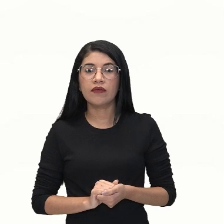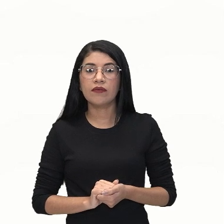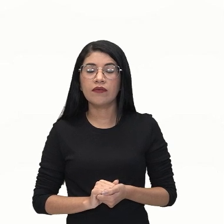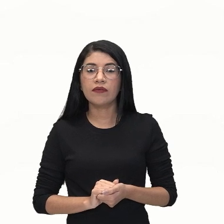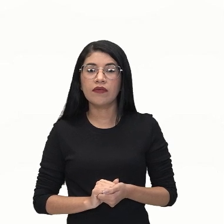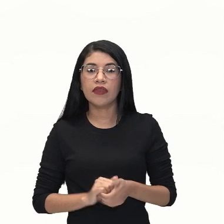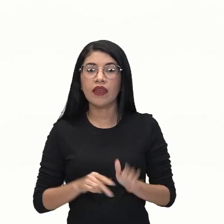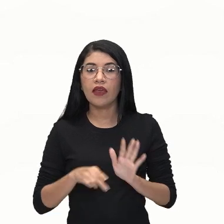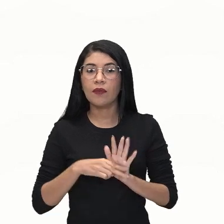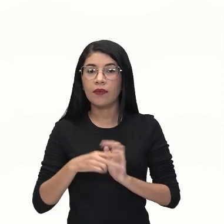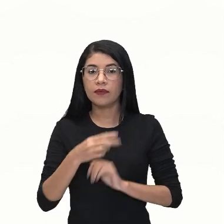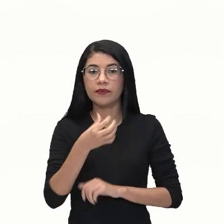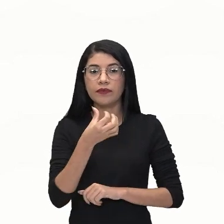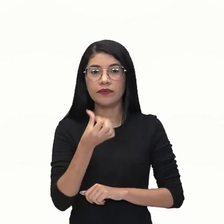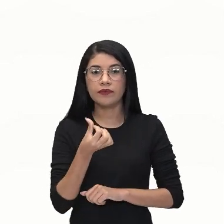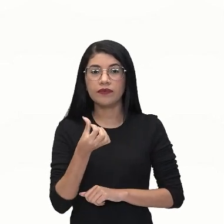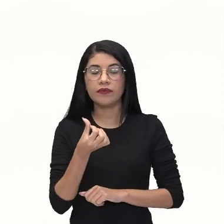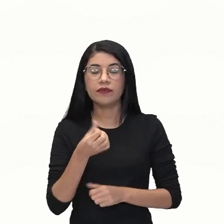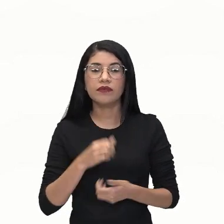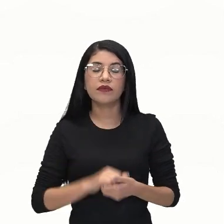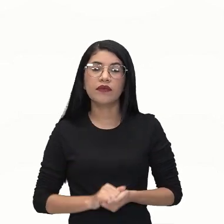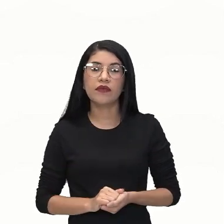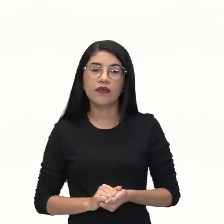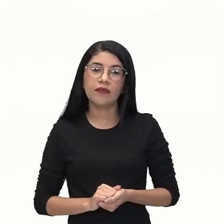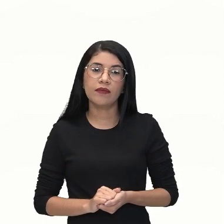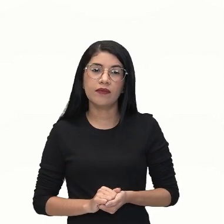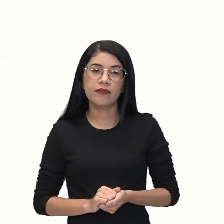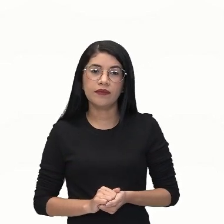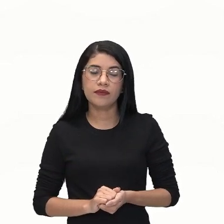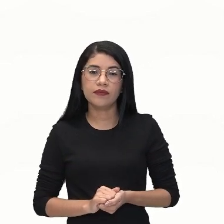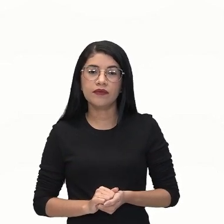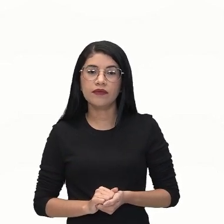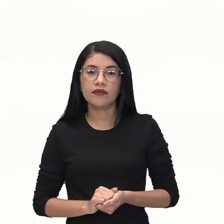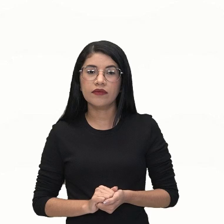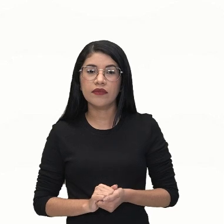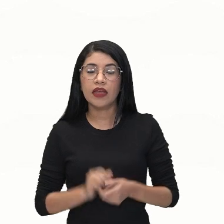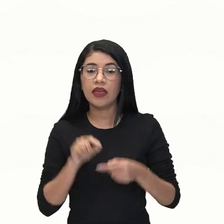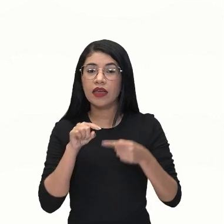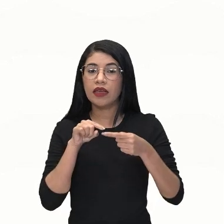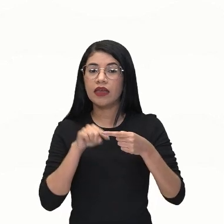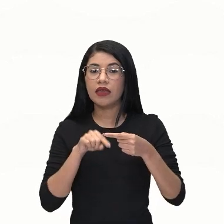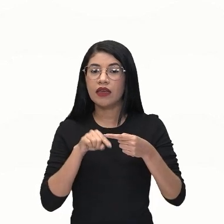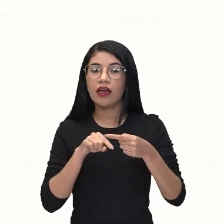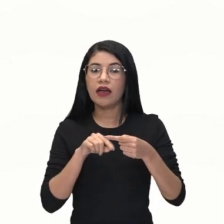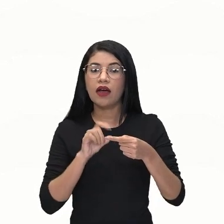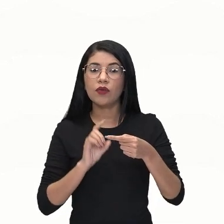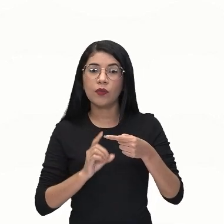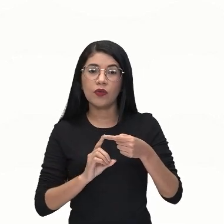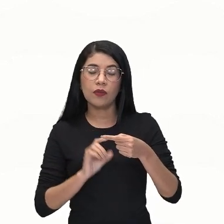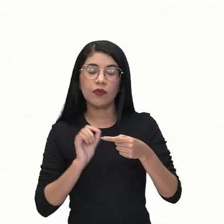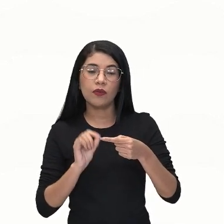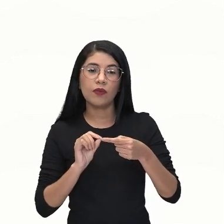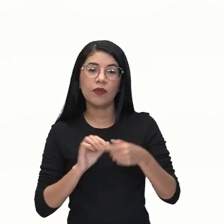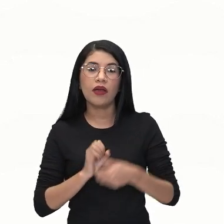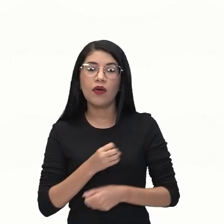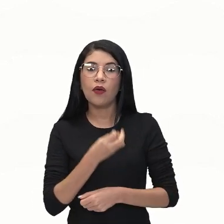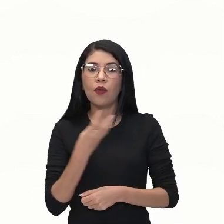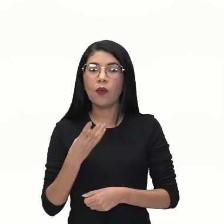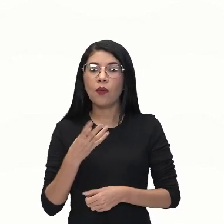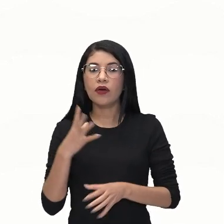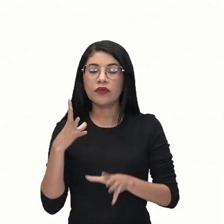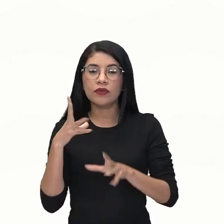a 6. Então a gente tem 6. E embaixo é em relação à quantidade de